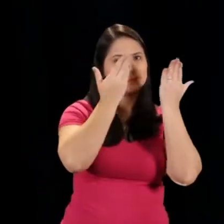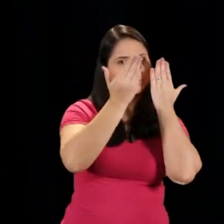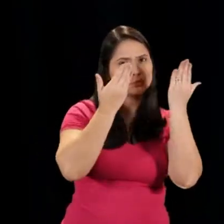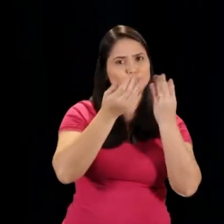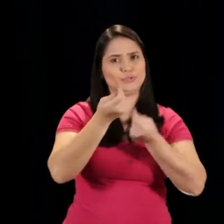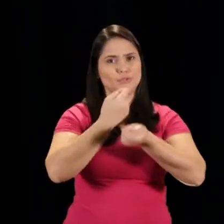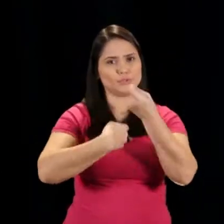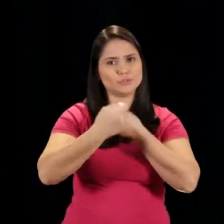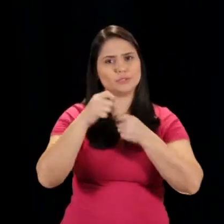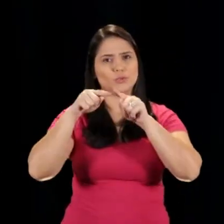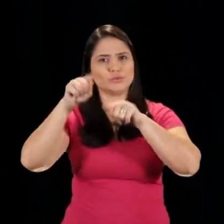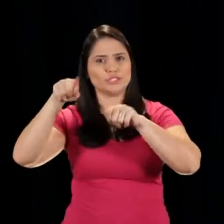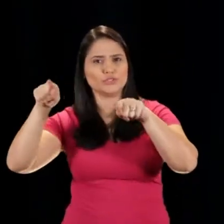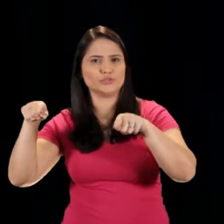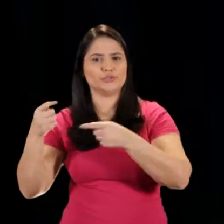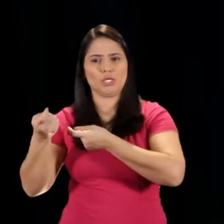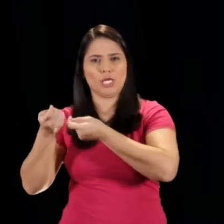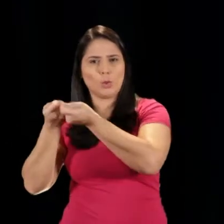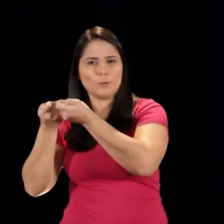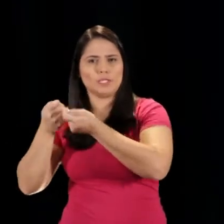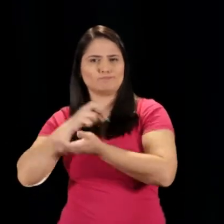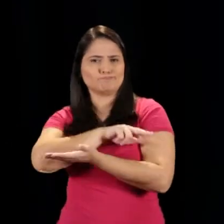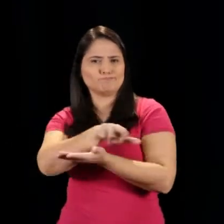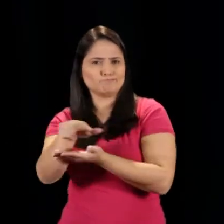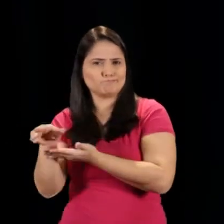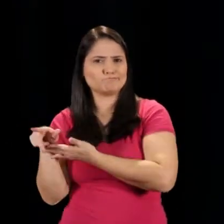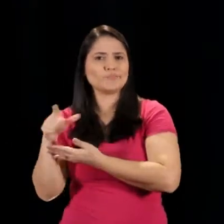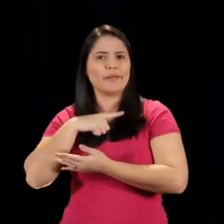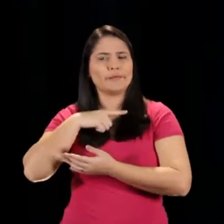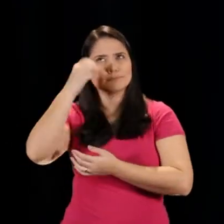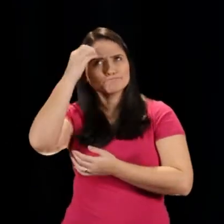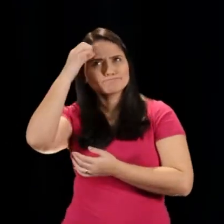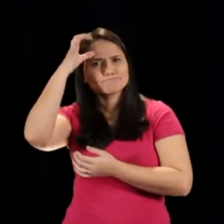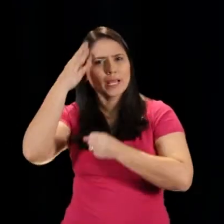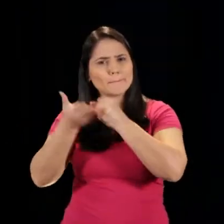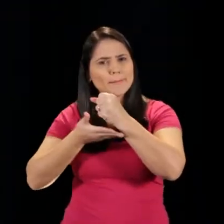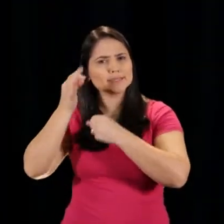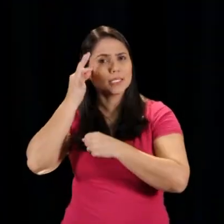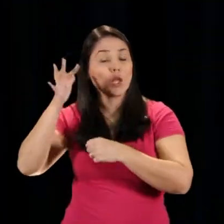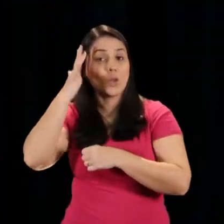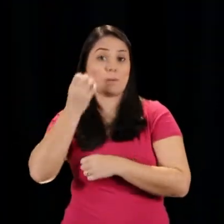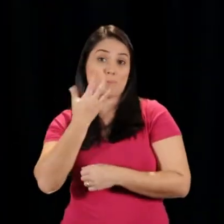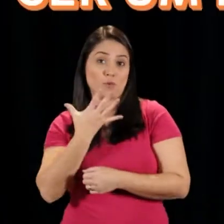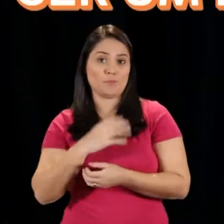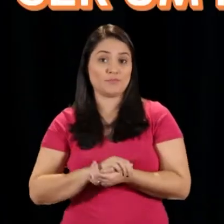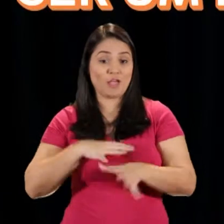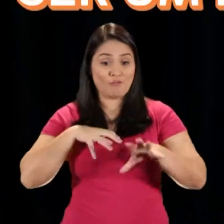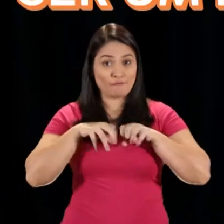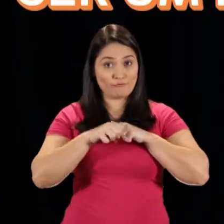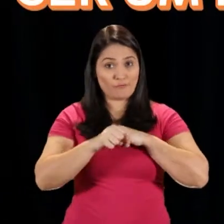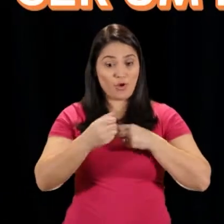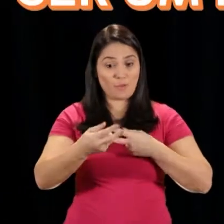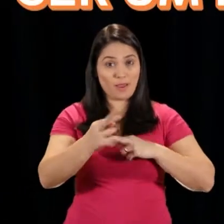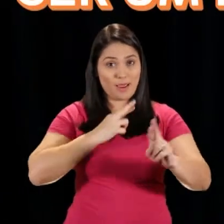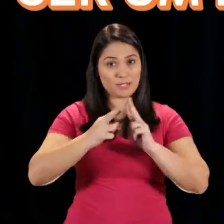psicologia, desde administração, estatística, economia. Vai te trazer um embasamento teórico muito grande. Para você ser um Relações Públicas, é muito